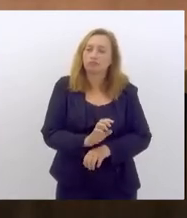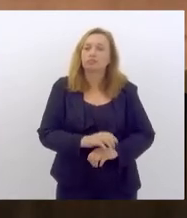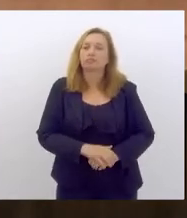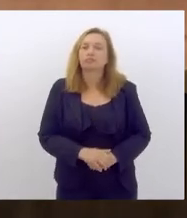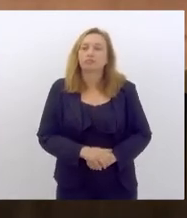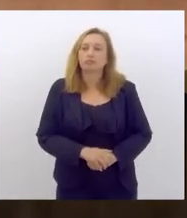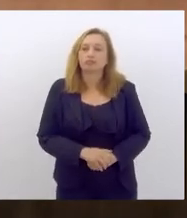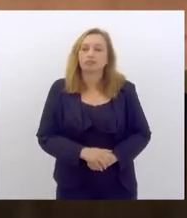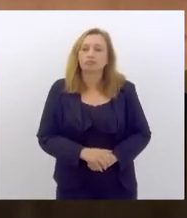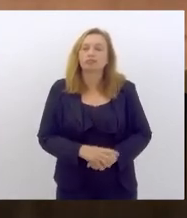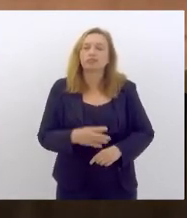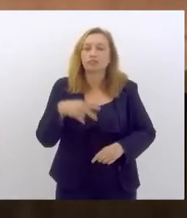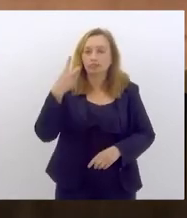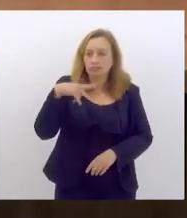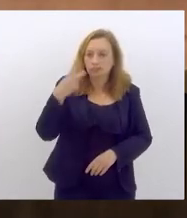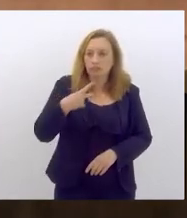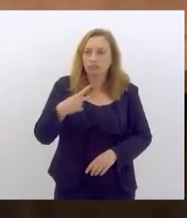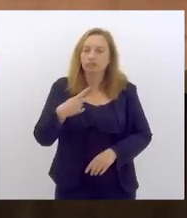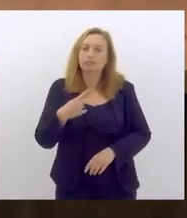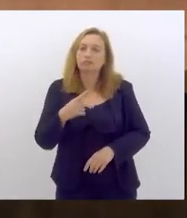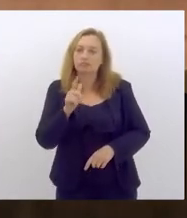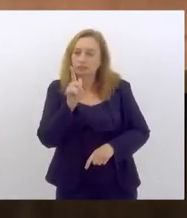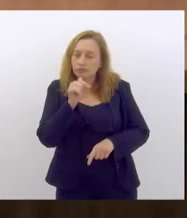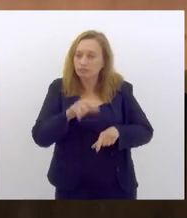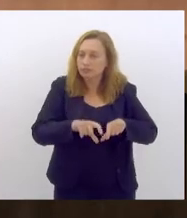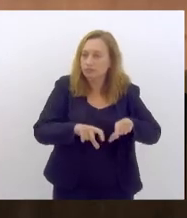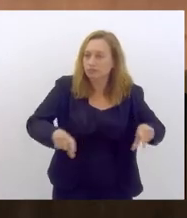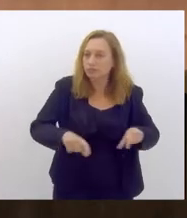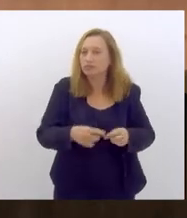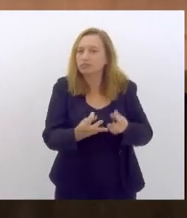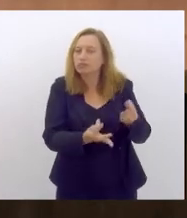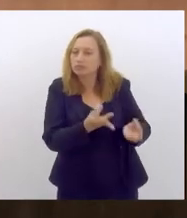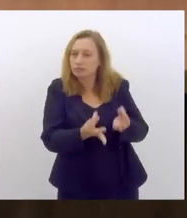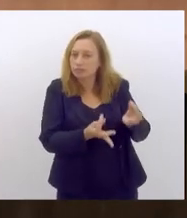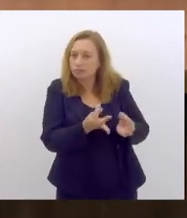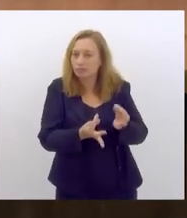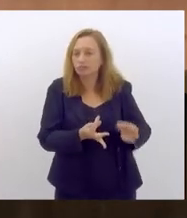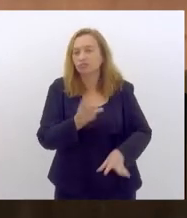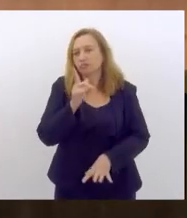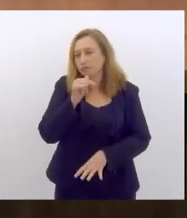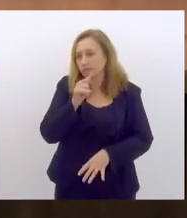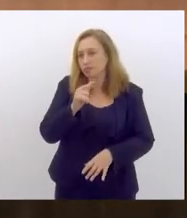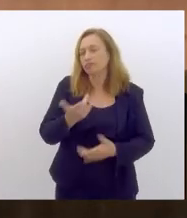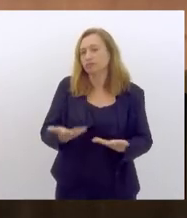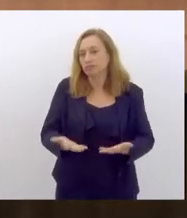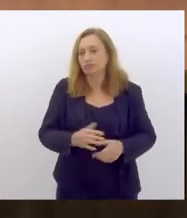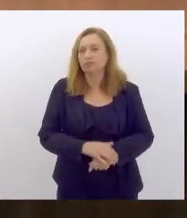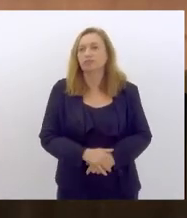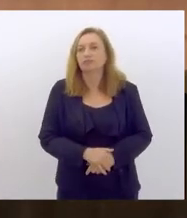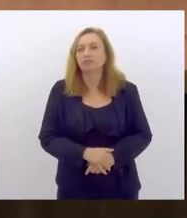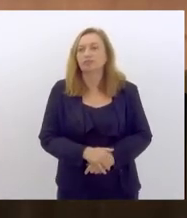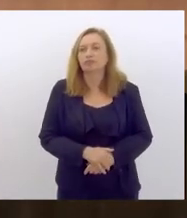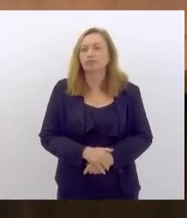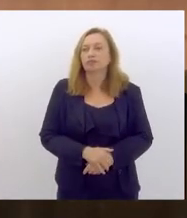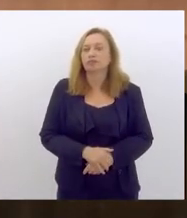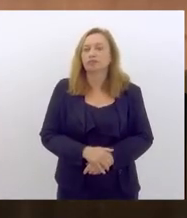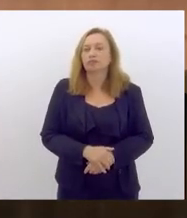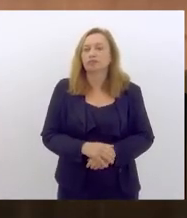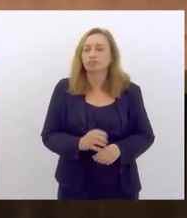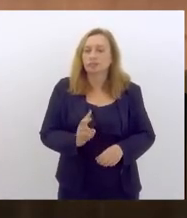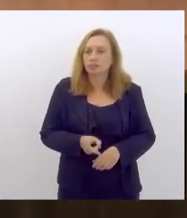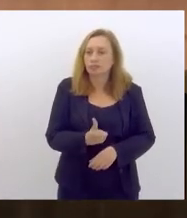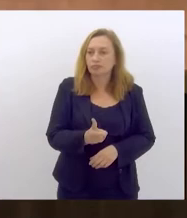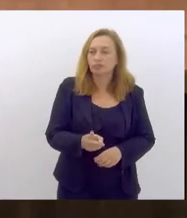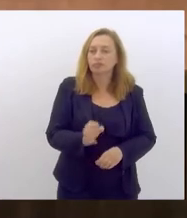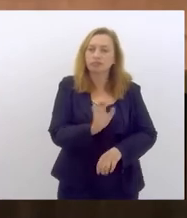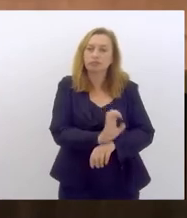respeito à política de saneamento, de tratamento de água, de tratamento de esgoto. A permanência desses quadros no Estado